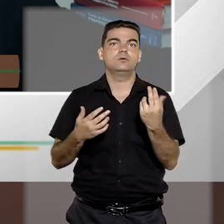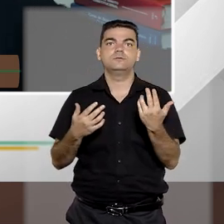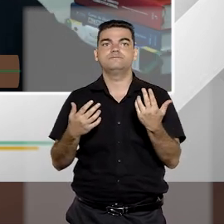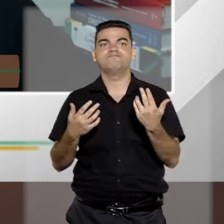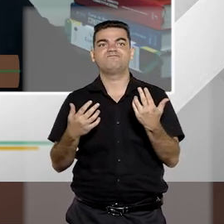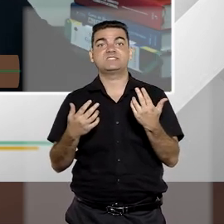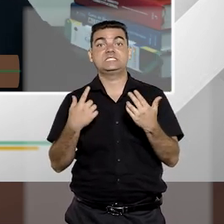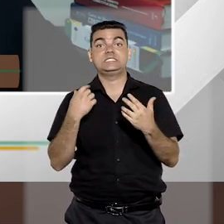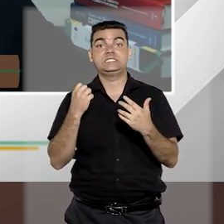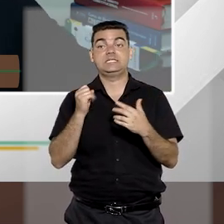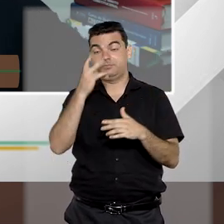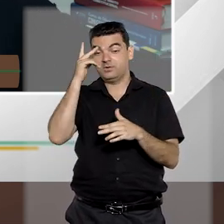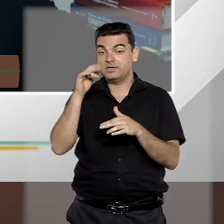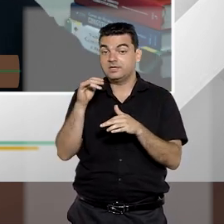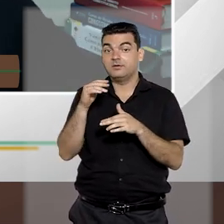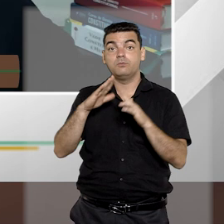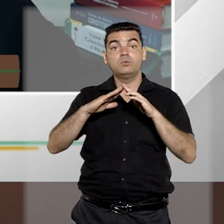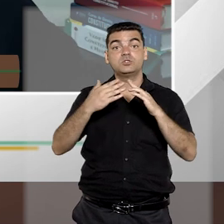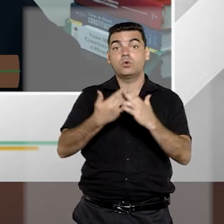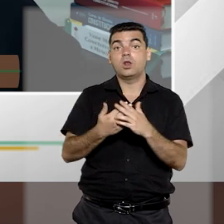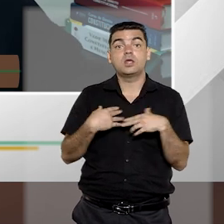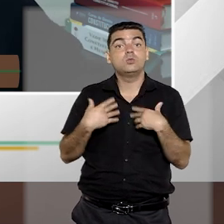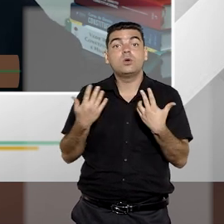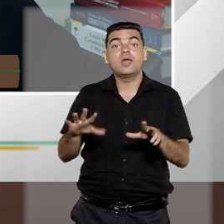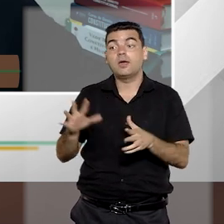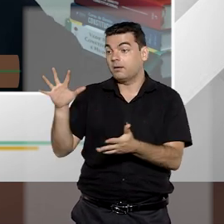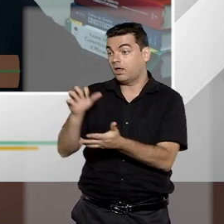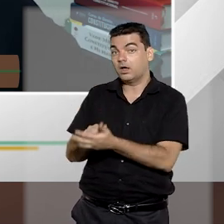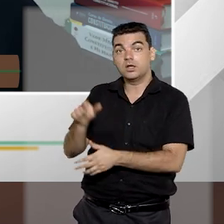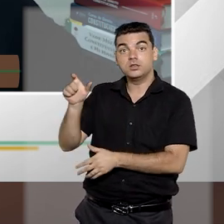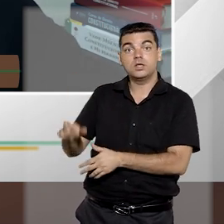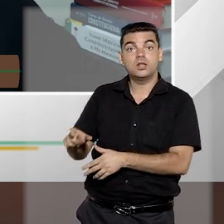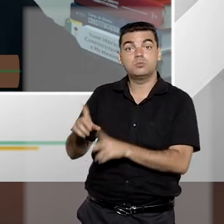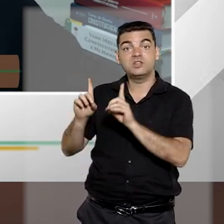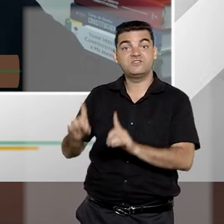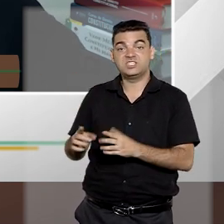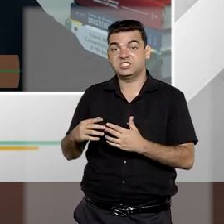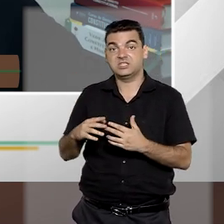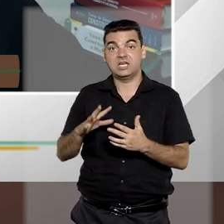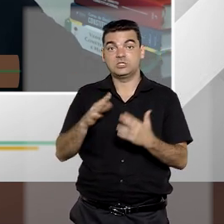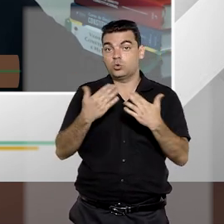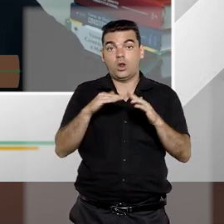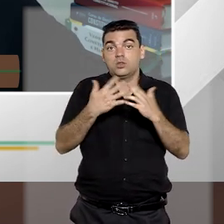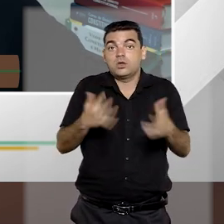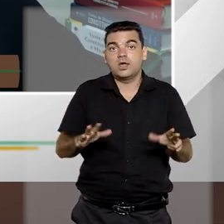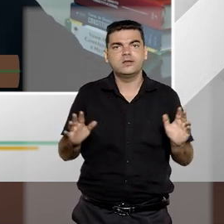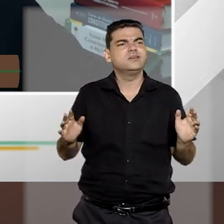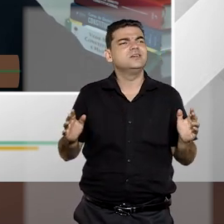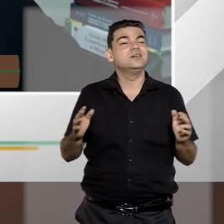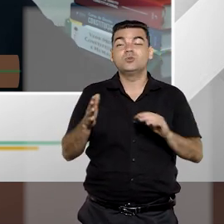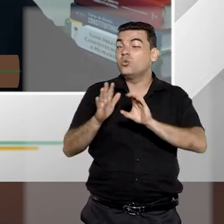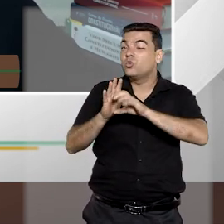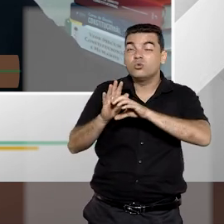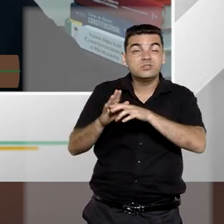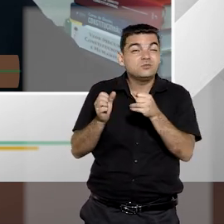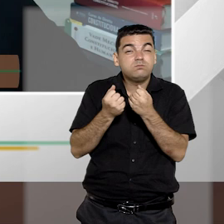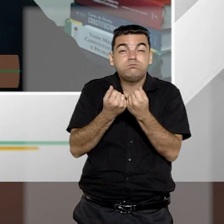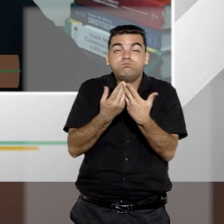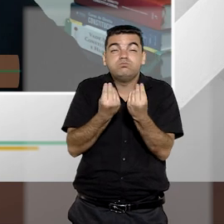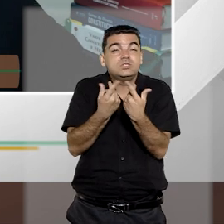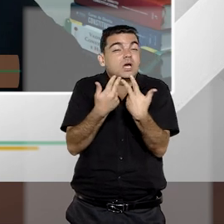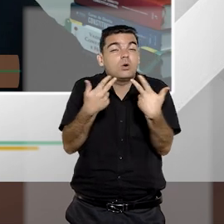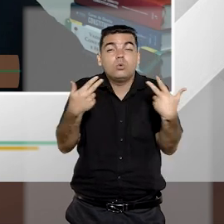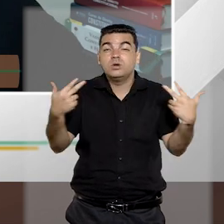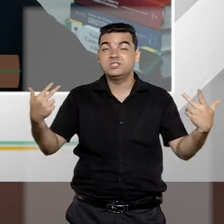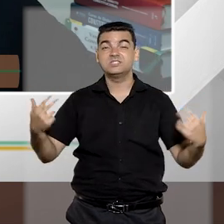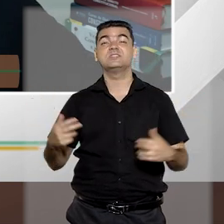acontece alguma medida proposital, uma escola que recusa uma matrícula de uma criança com deficiência. Aqui o contexto, ele é tão amplo que vai no sentido